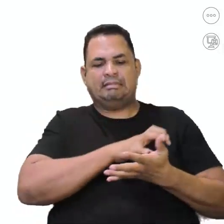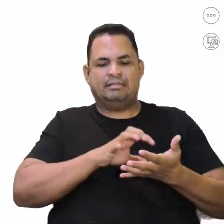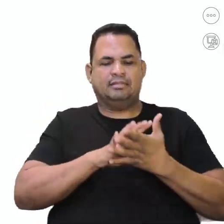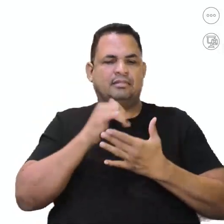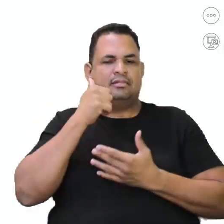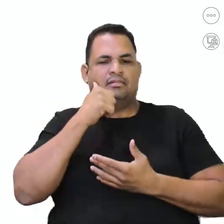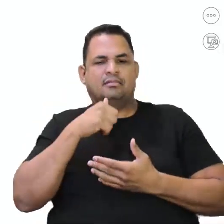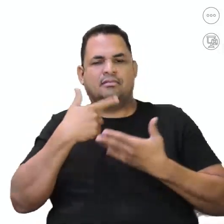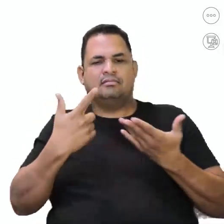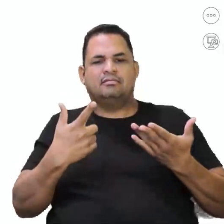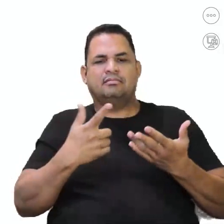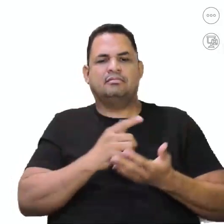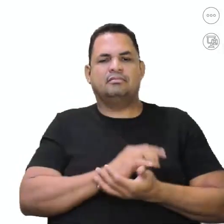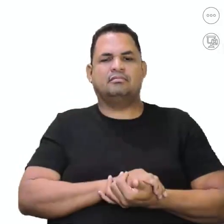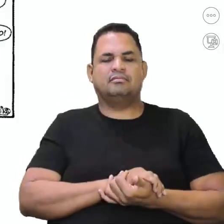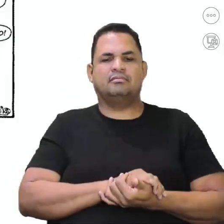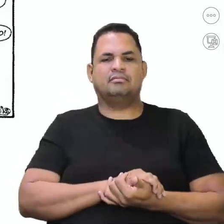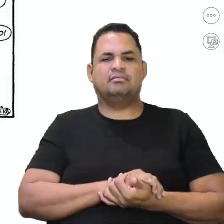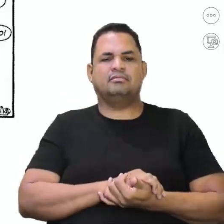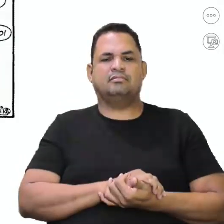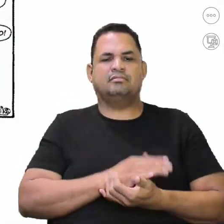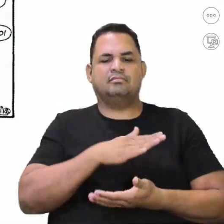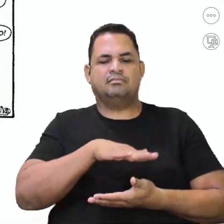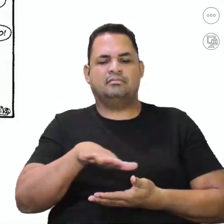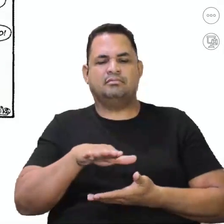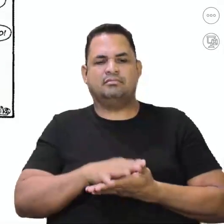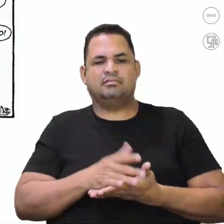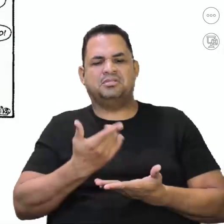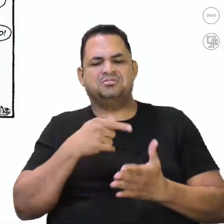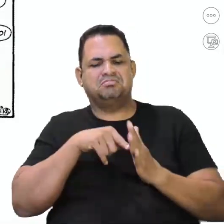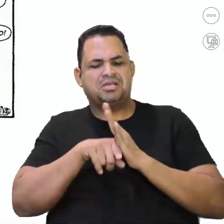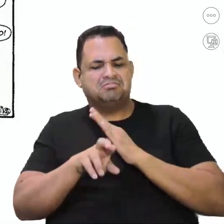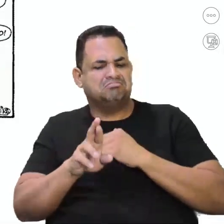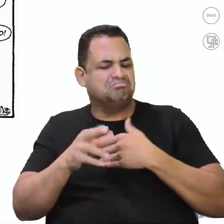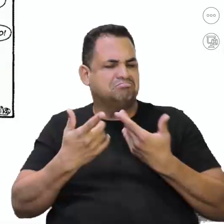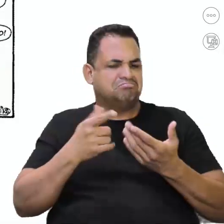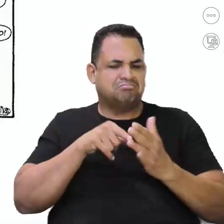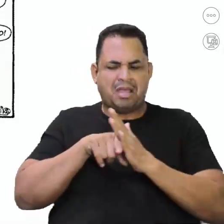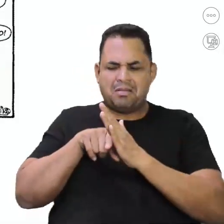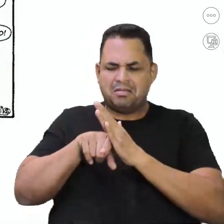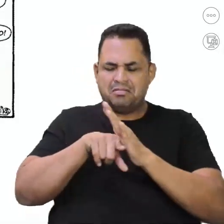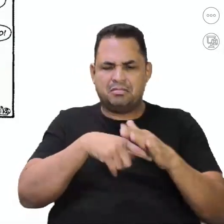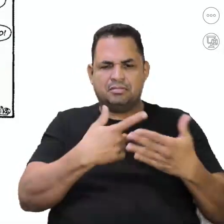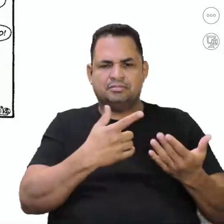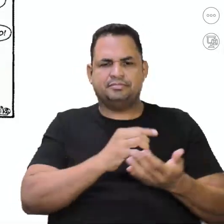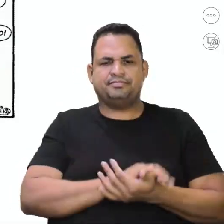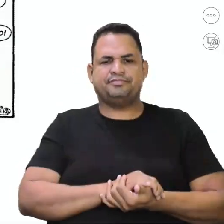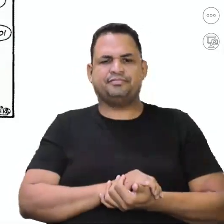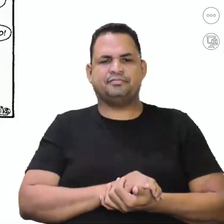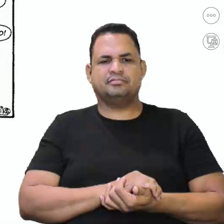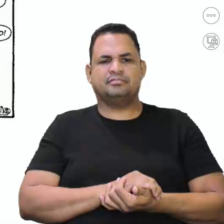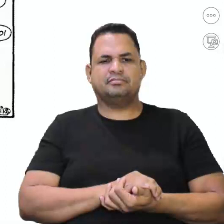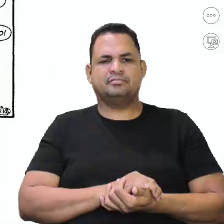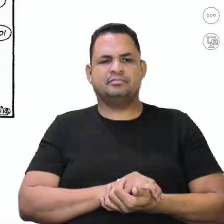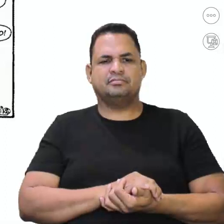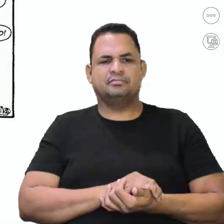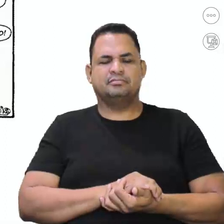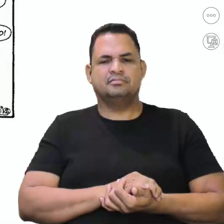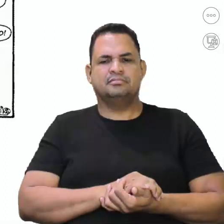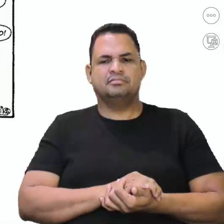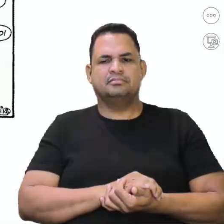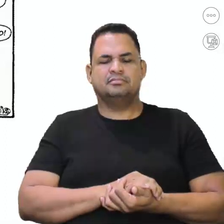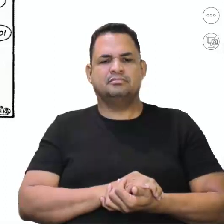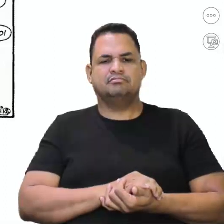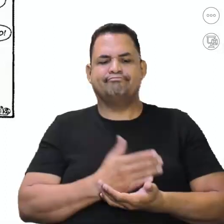ela é feminista, ela é uma garotinha cheia de questões, perguntas, e ela é uma garotinha fora do